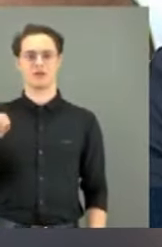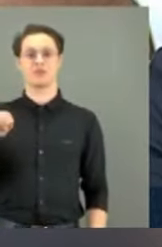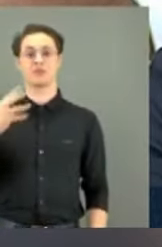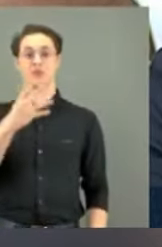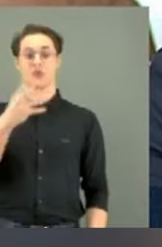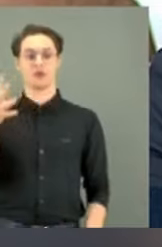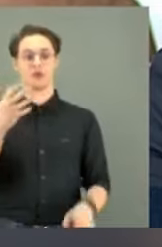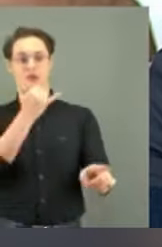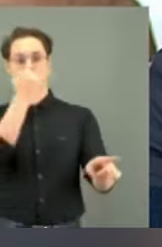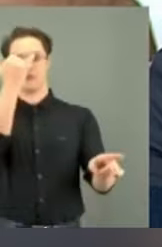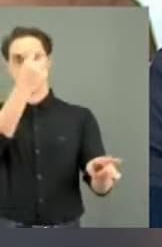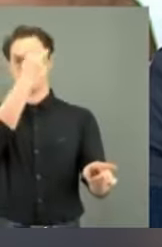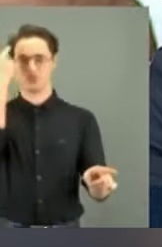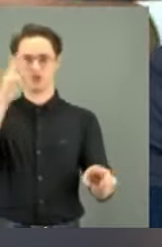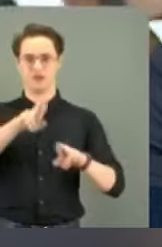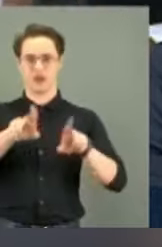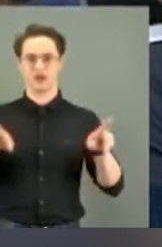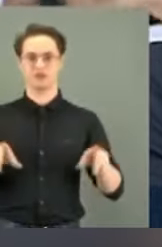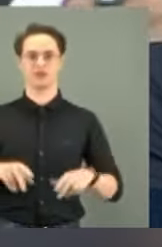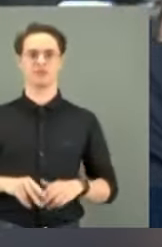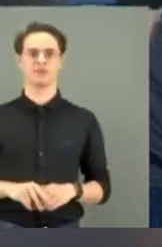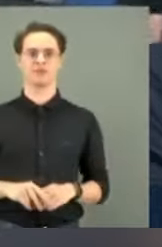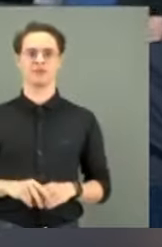vítimas diferentes.